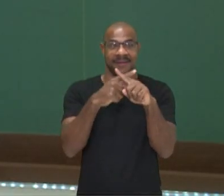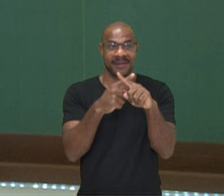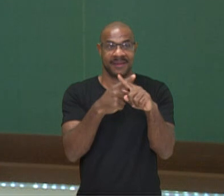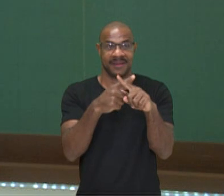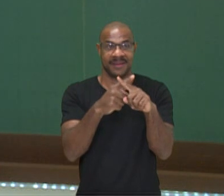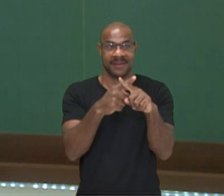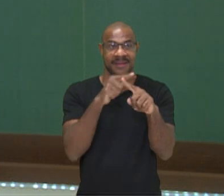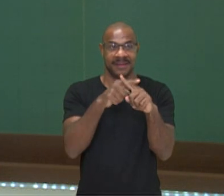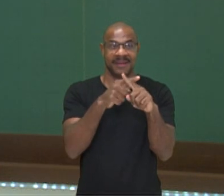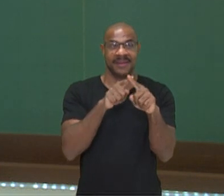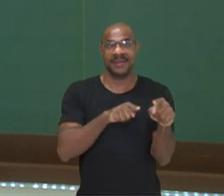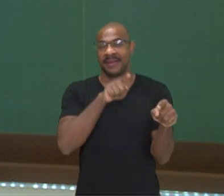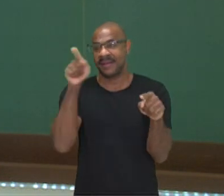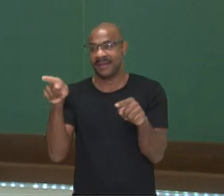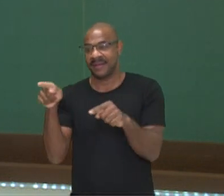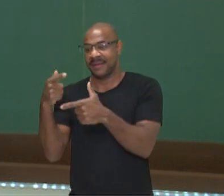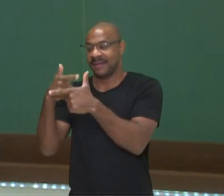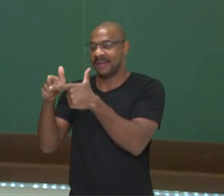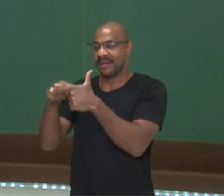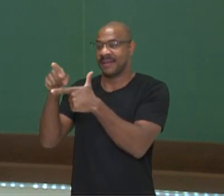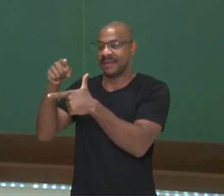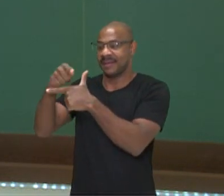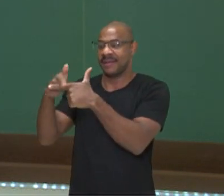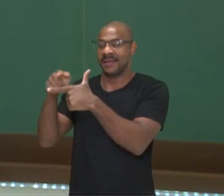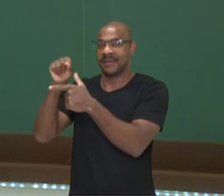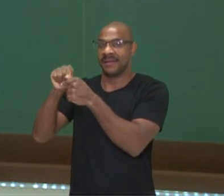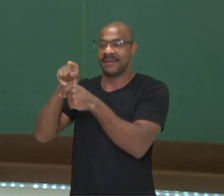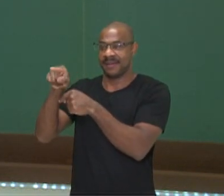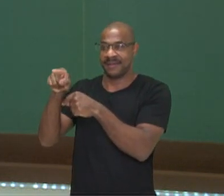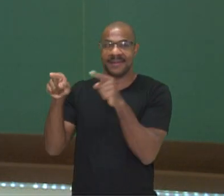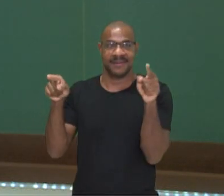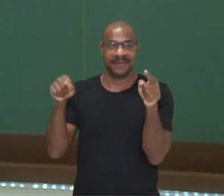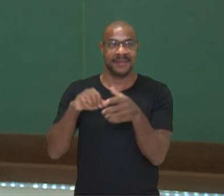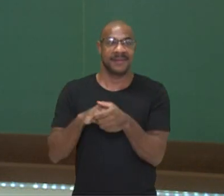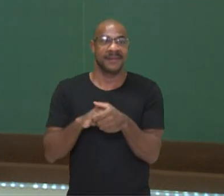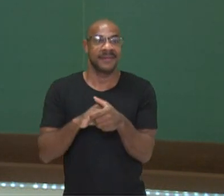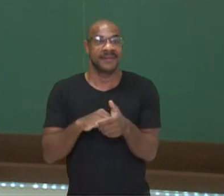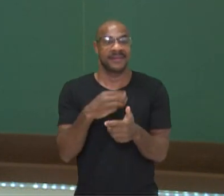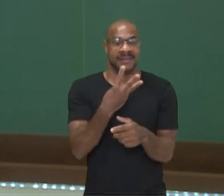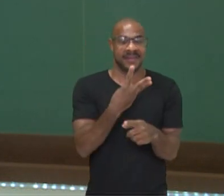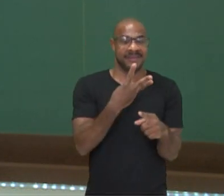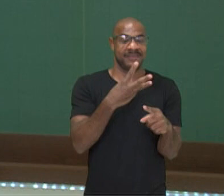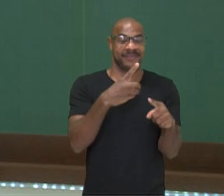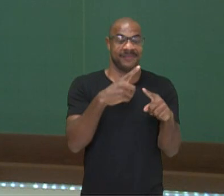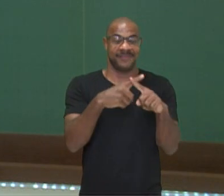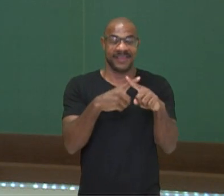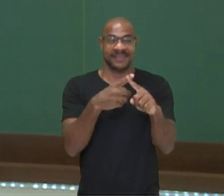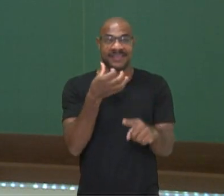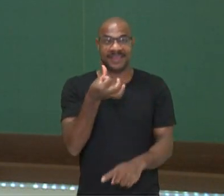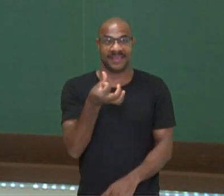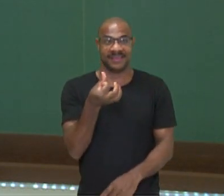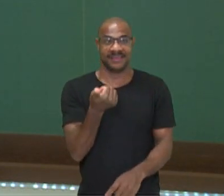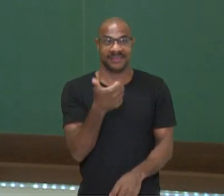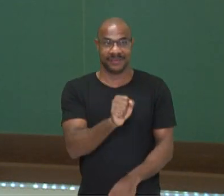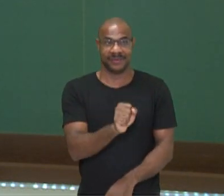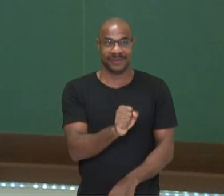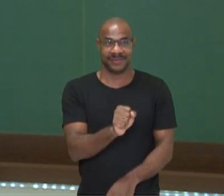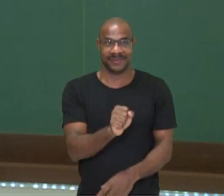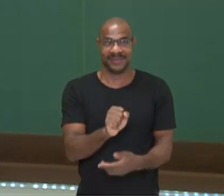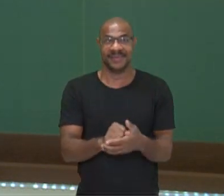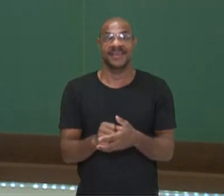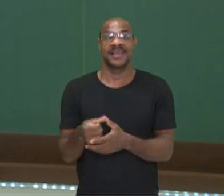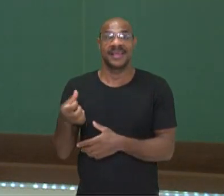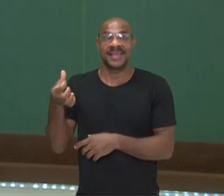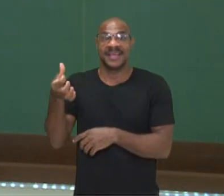multiplicação e dentro desse parênteses, vou resolver a divisão. Então, o que vai acontecer, ó? 3 vezes 6, 18. 6 dividido